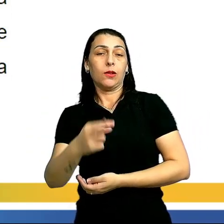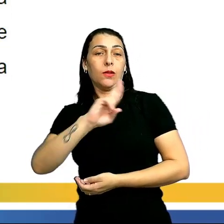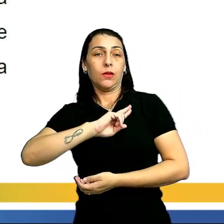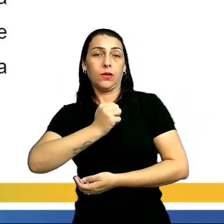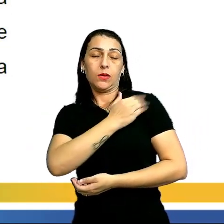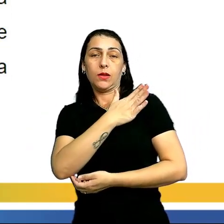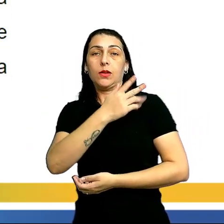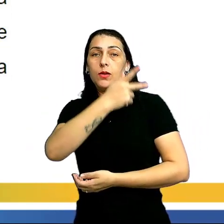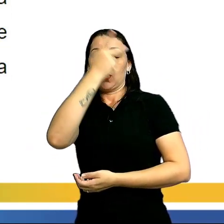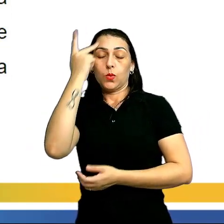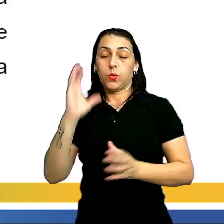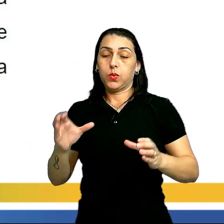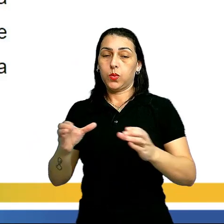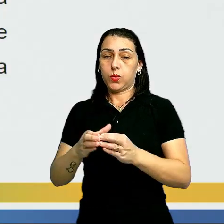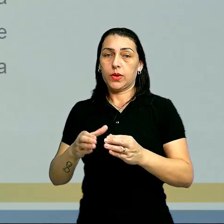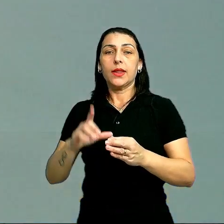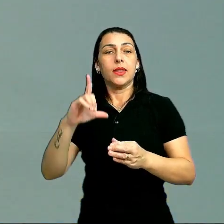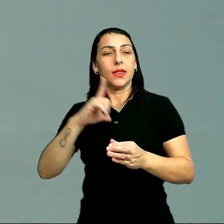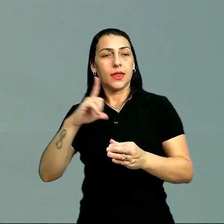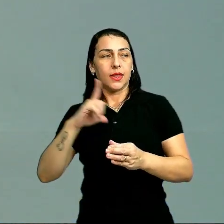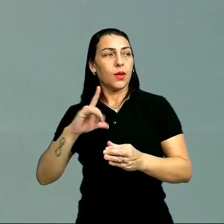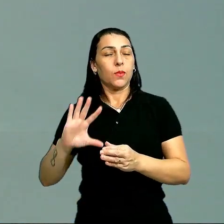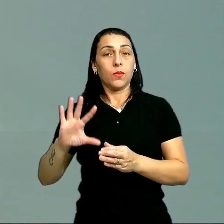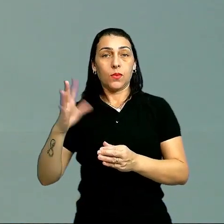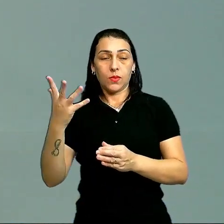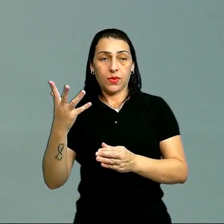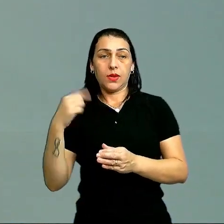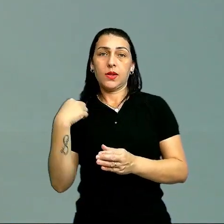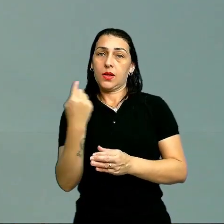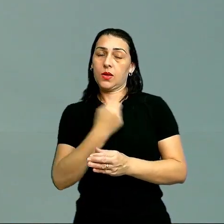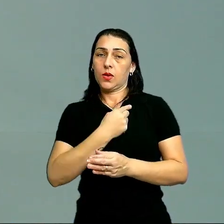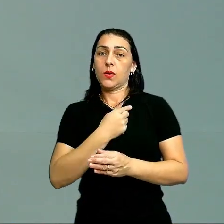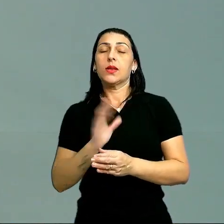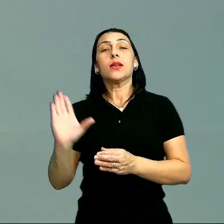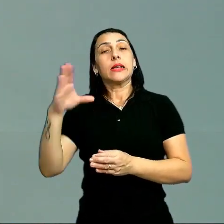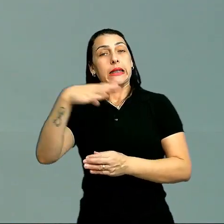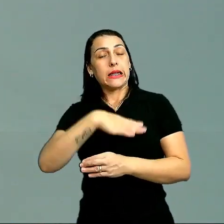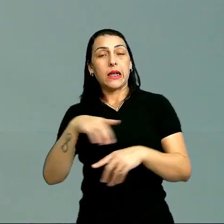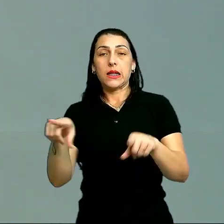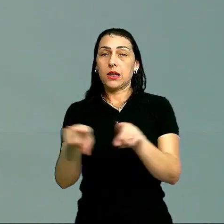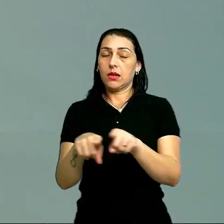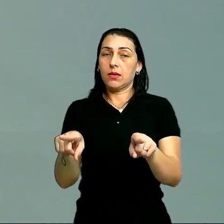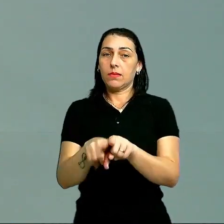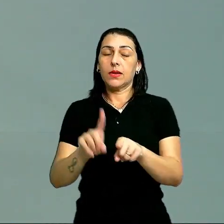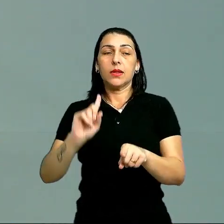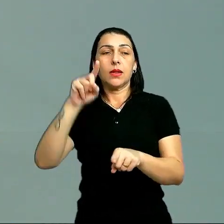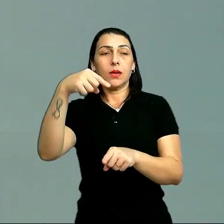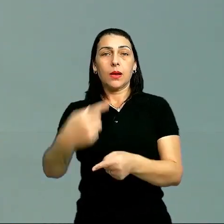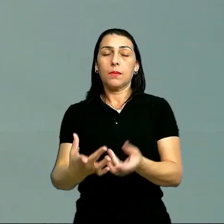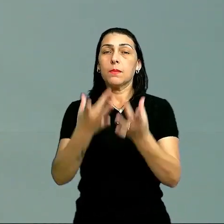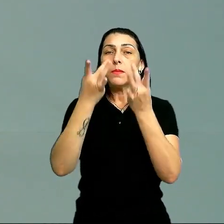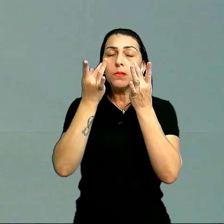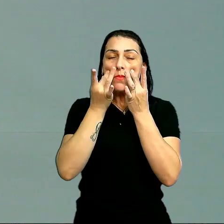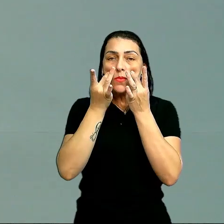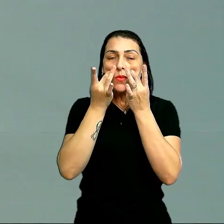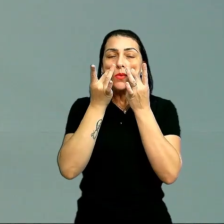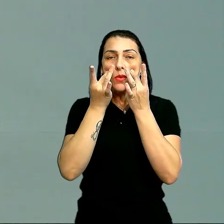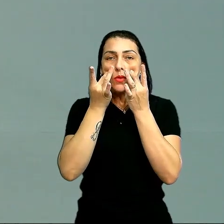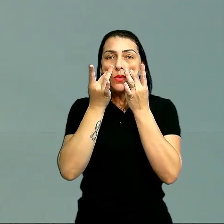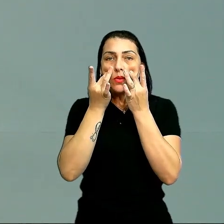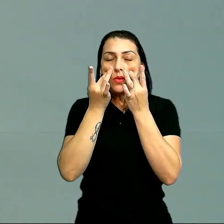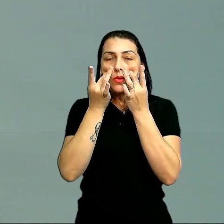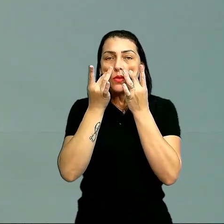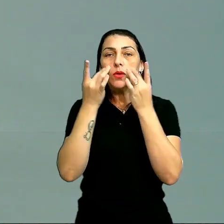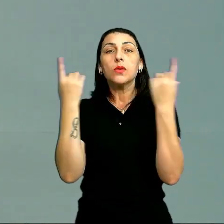racistas da torcida, nós temos aqui um fato que aconteceu na nossa cidade também, que após presenciarem os atos que aconteceu lá